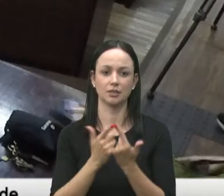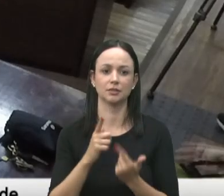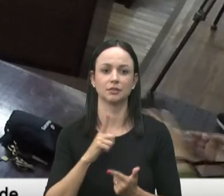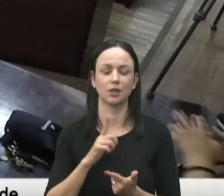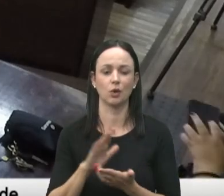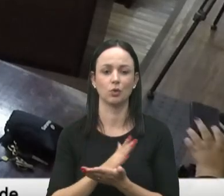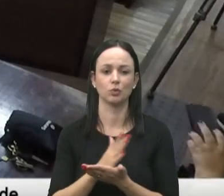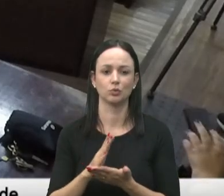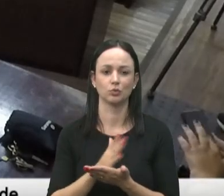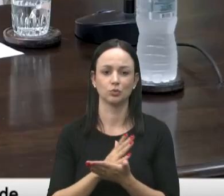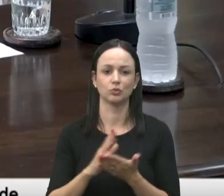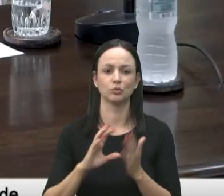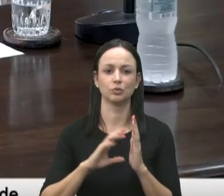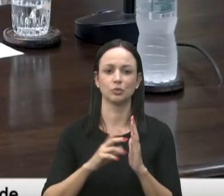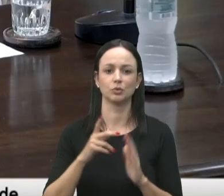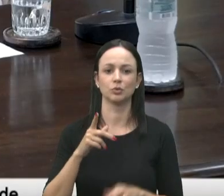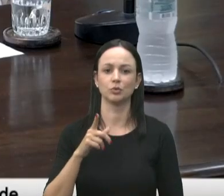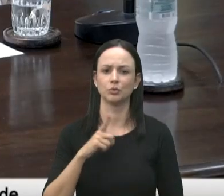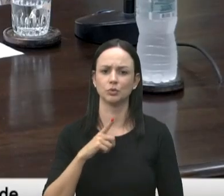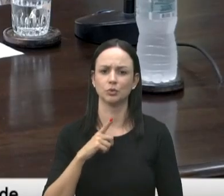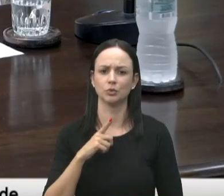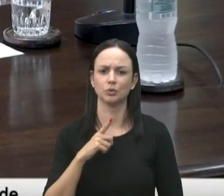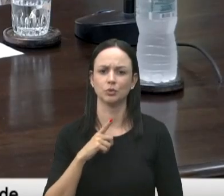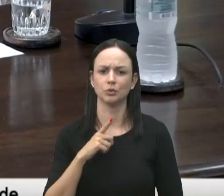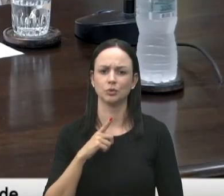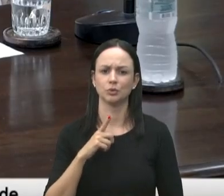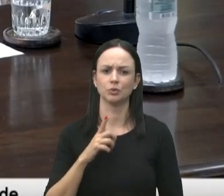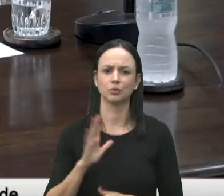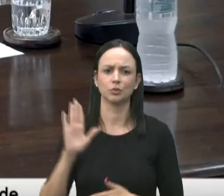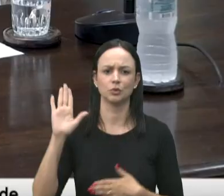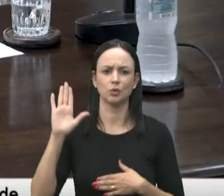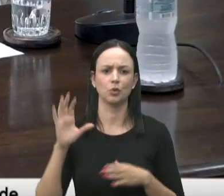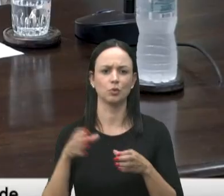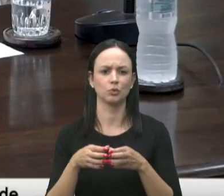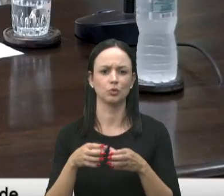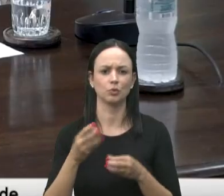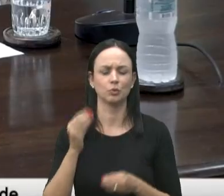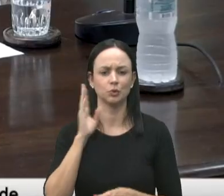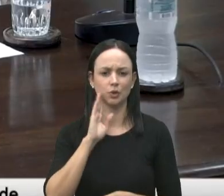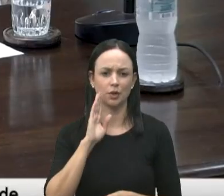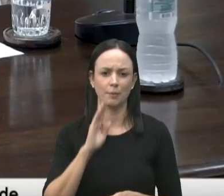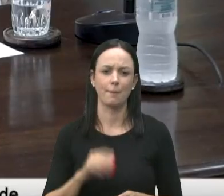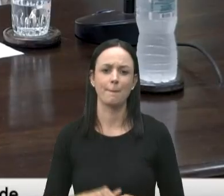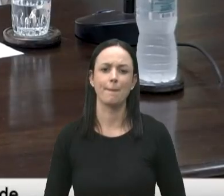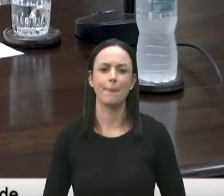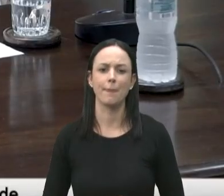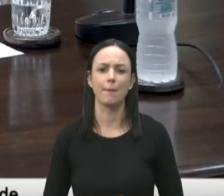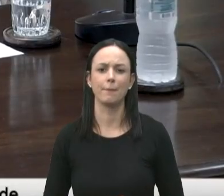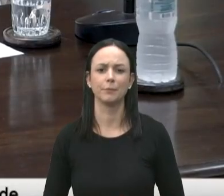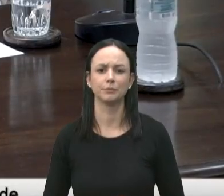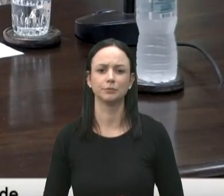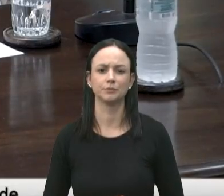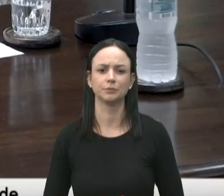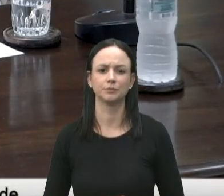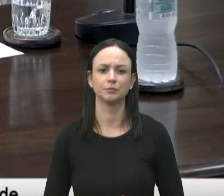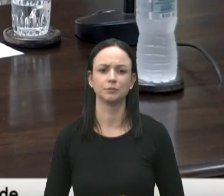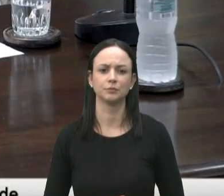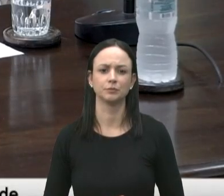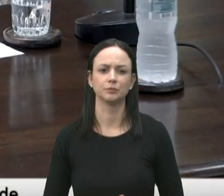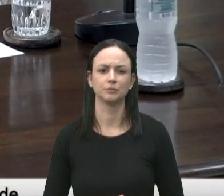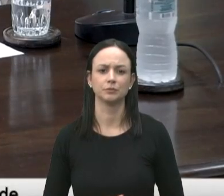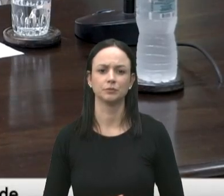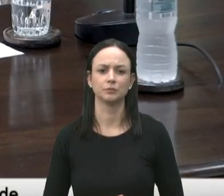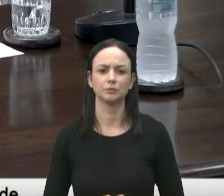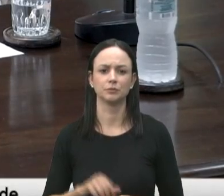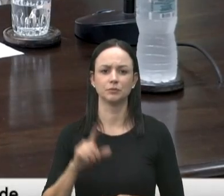algumas, o PSOL, inclusive, né, tem candidatura coletiva, e é muito legal. Em